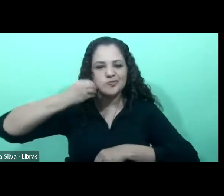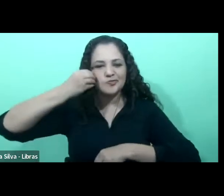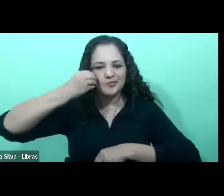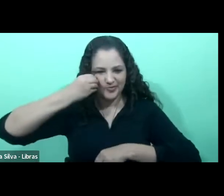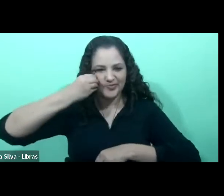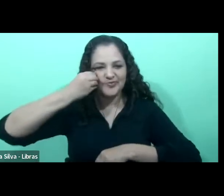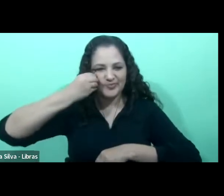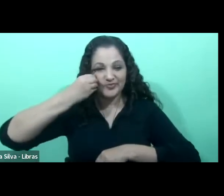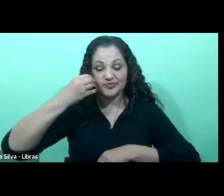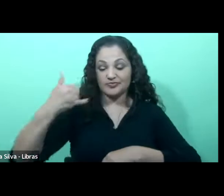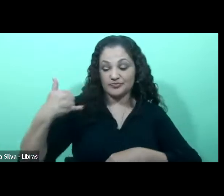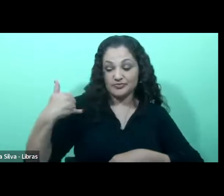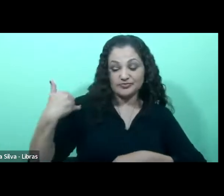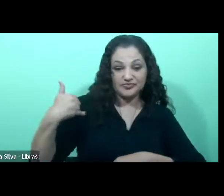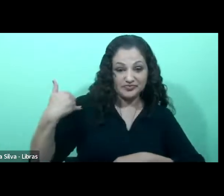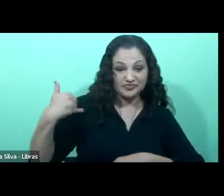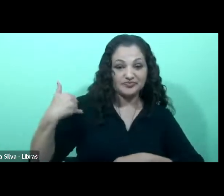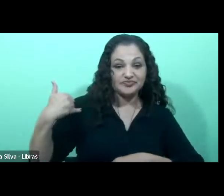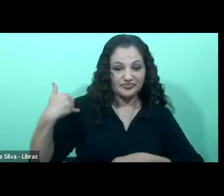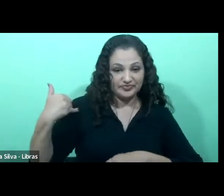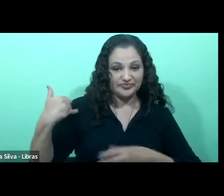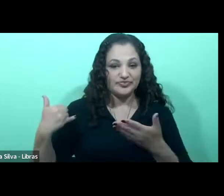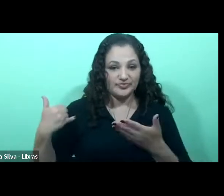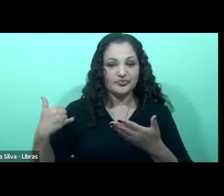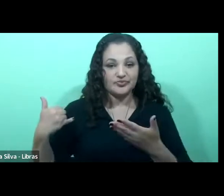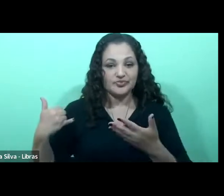Idadismo, né? O idadismo, esse